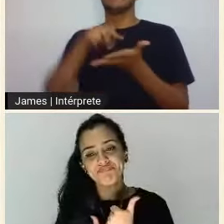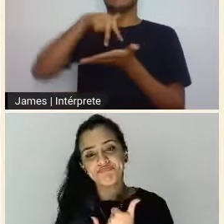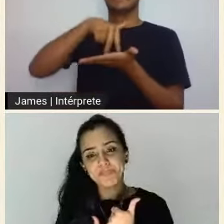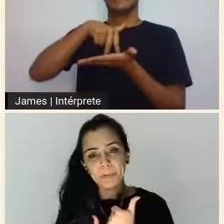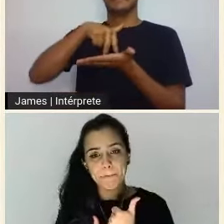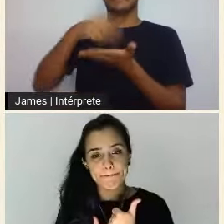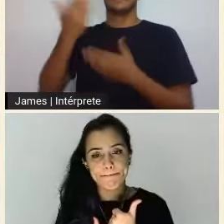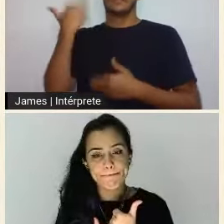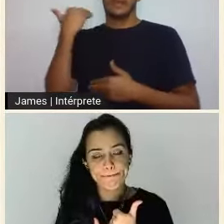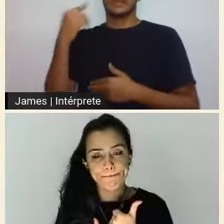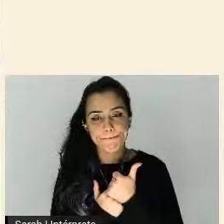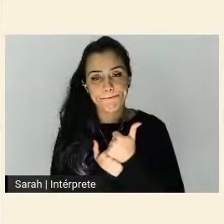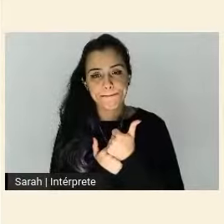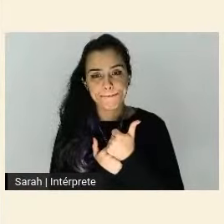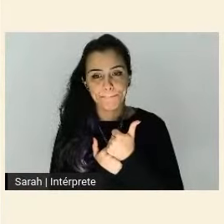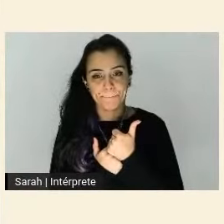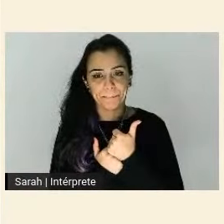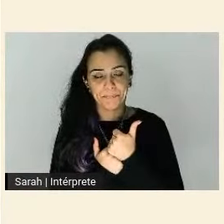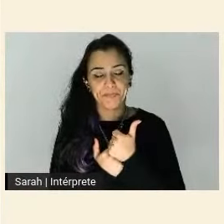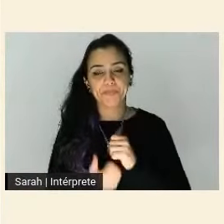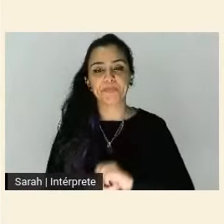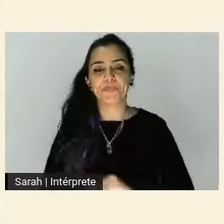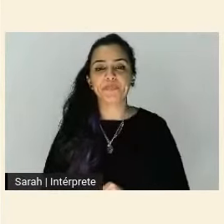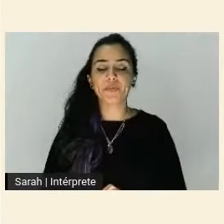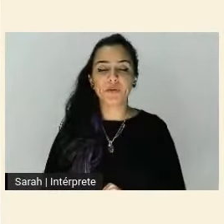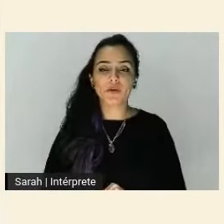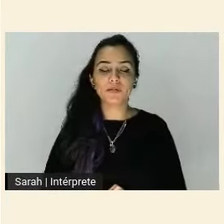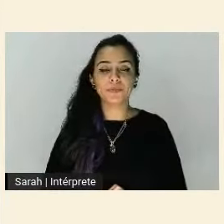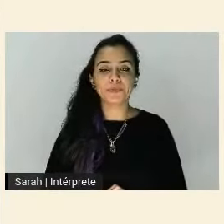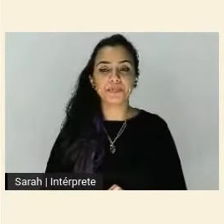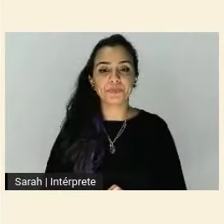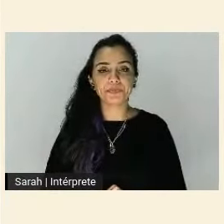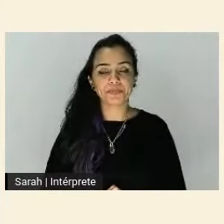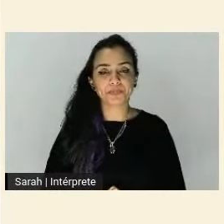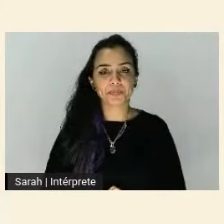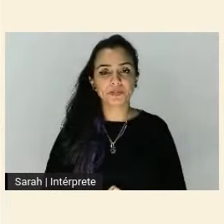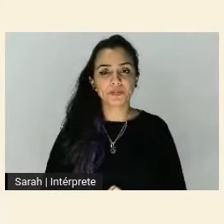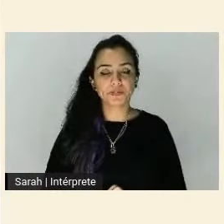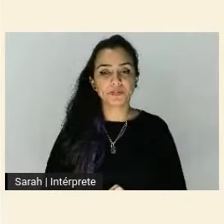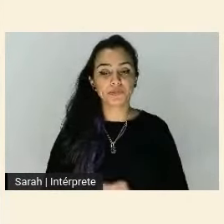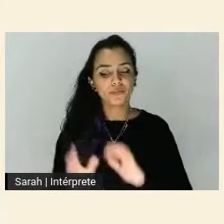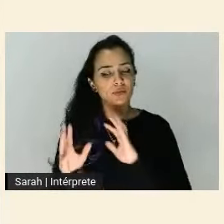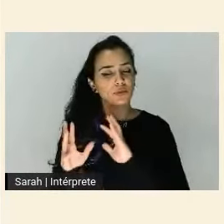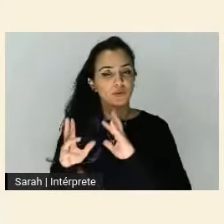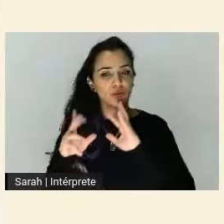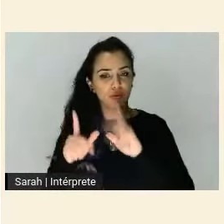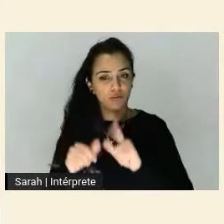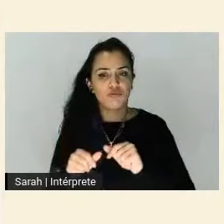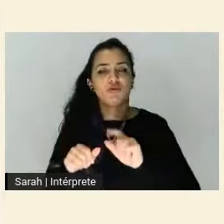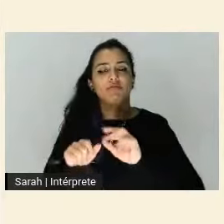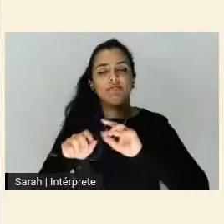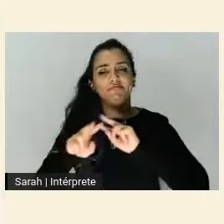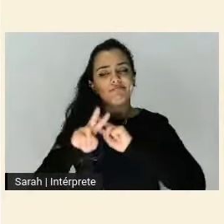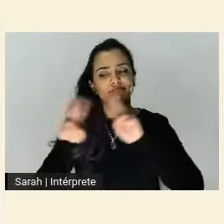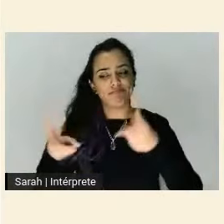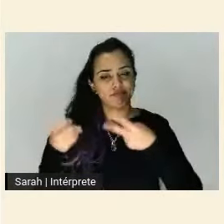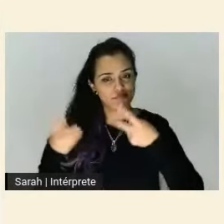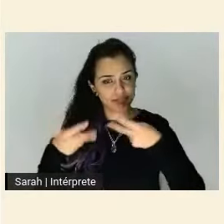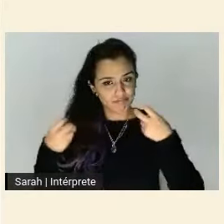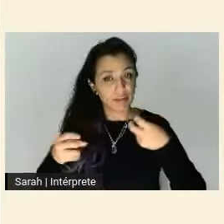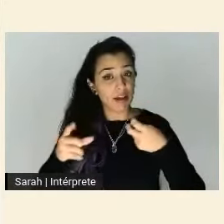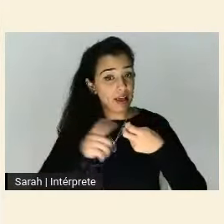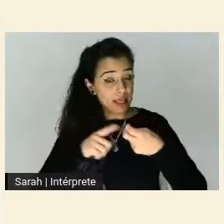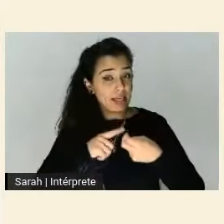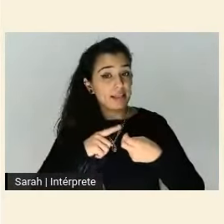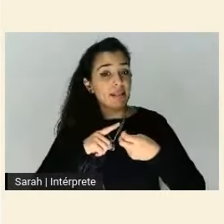Corte Imperial e depois da República. Este círculo planetário em volta